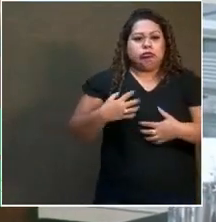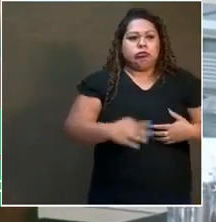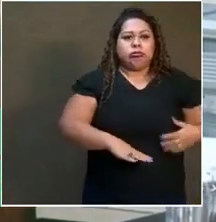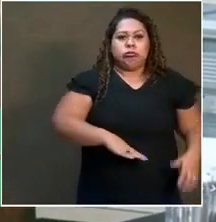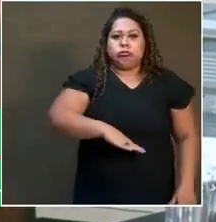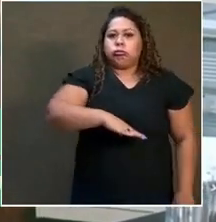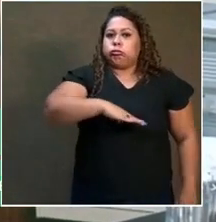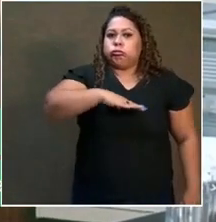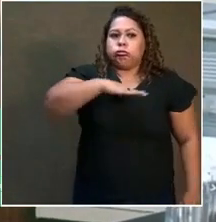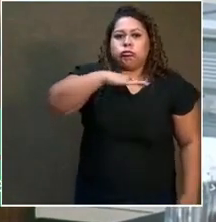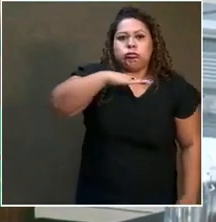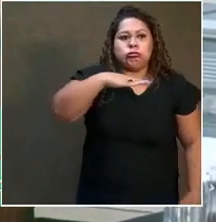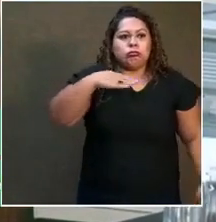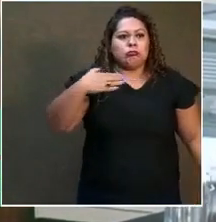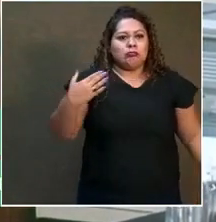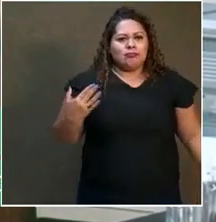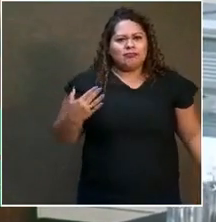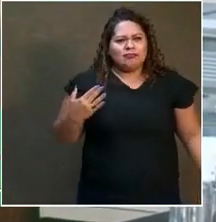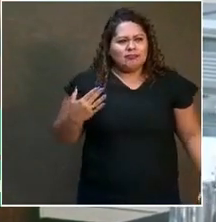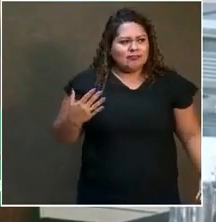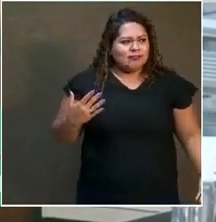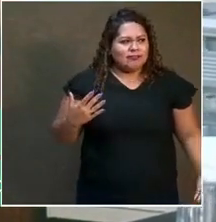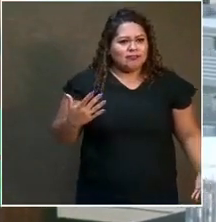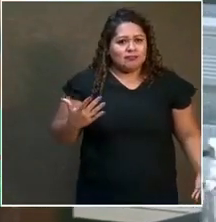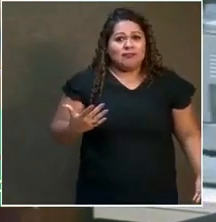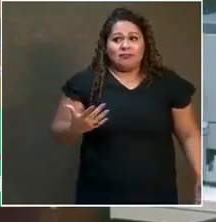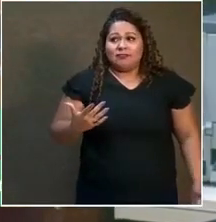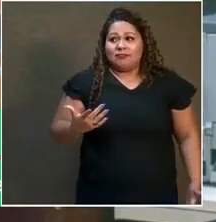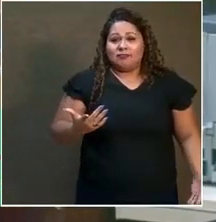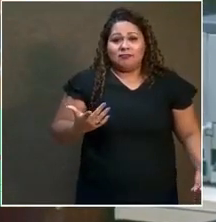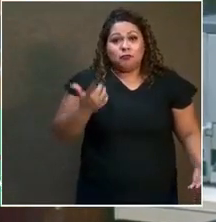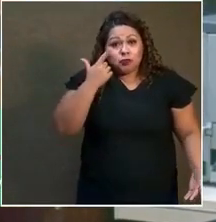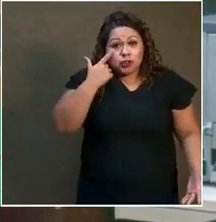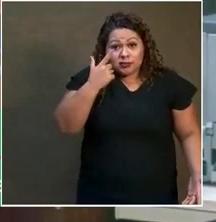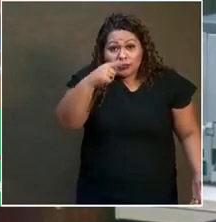pouco. Há poucos minutos.